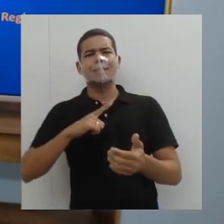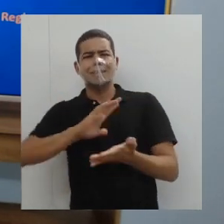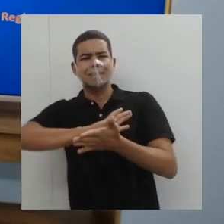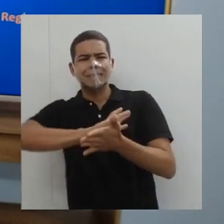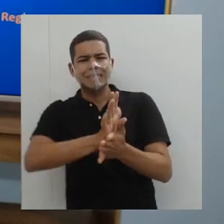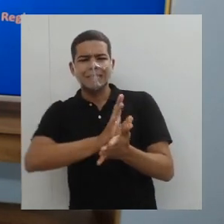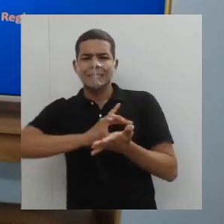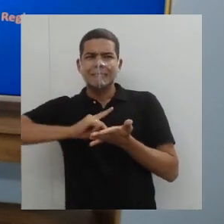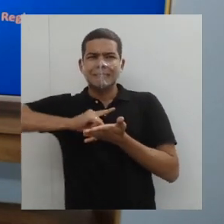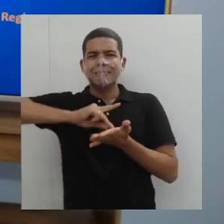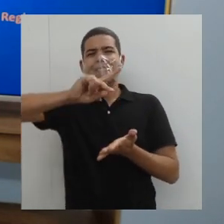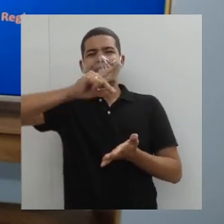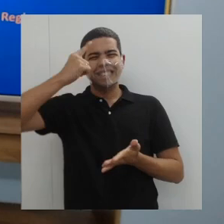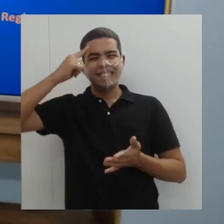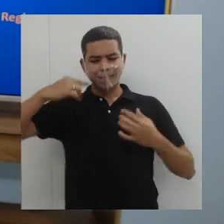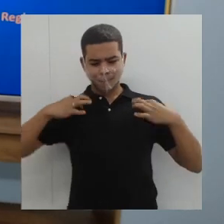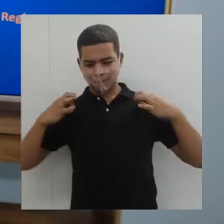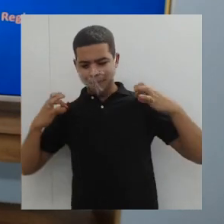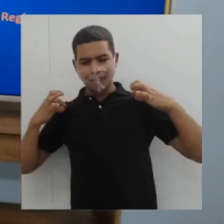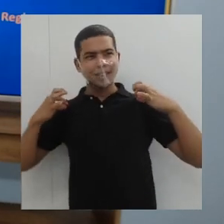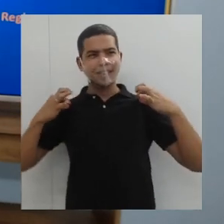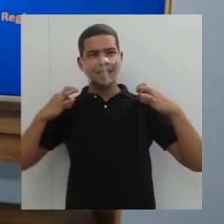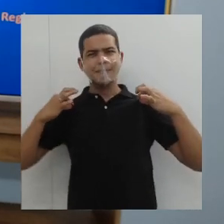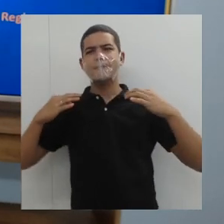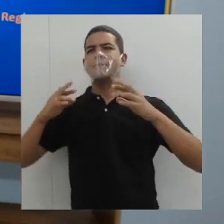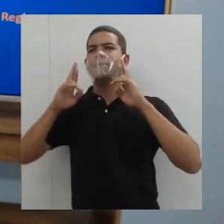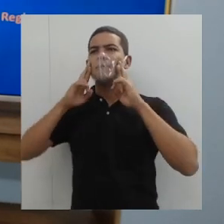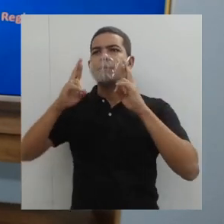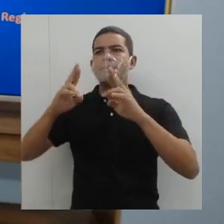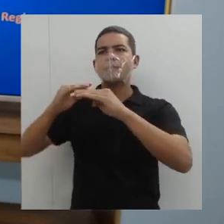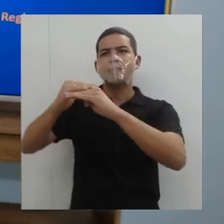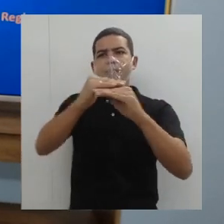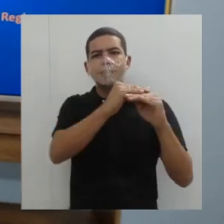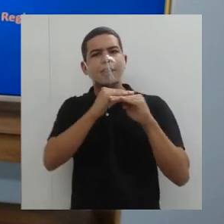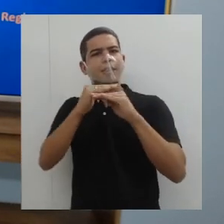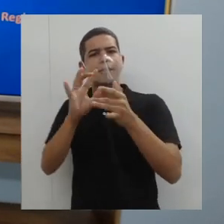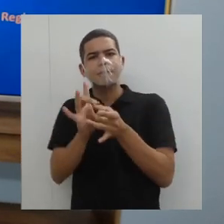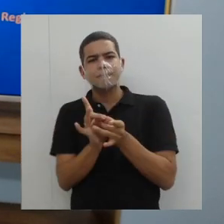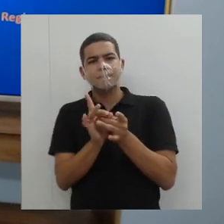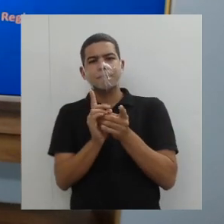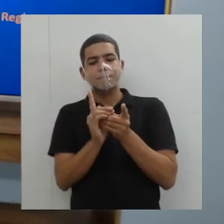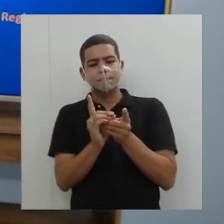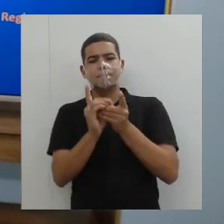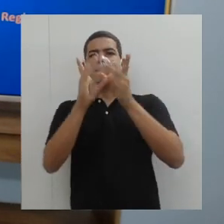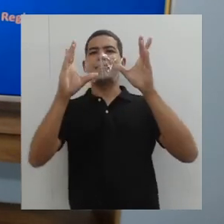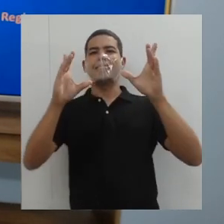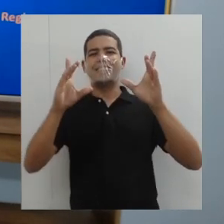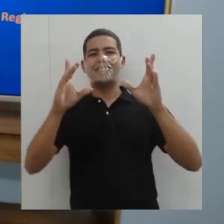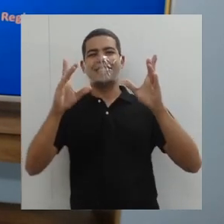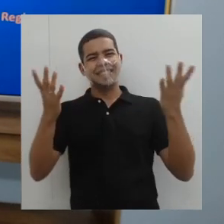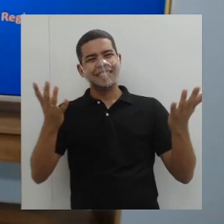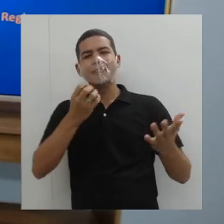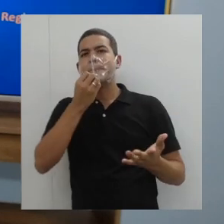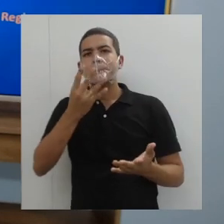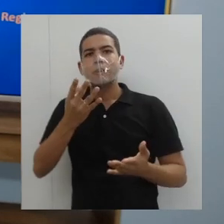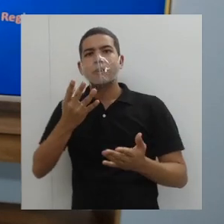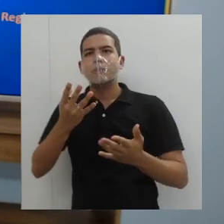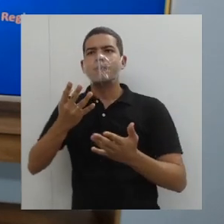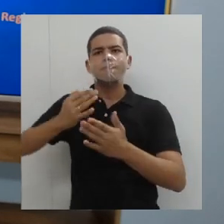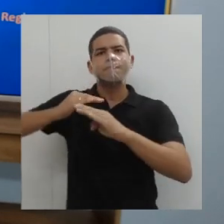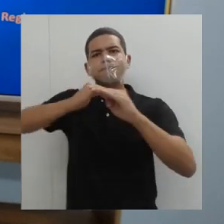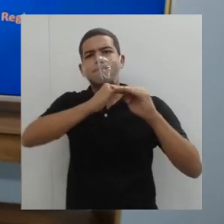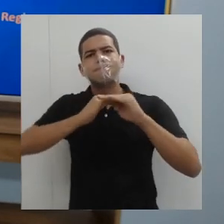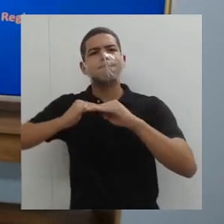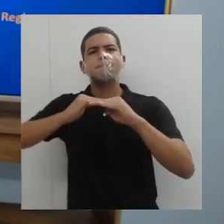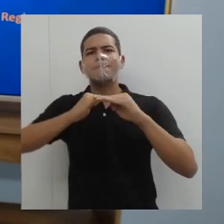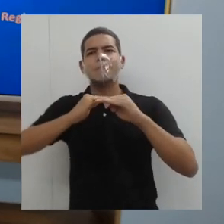ódio. E aí eu trouxe até a camisa, né, relembrando, ó, igualdade, respeito e democracia. O que é bom tem que ser bom para todo mundo, né? E não